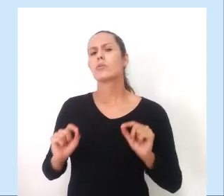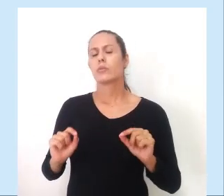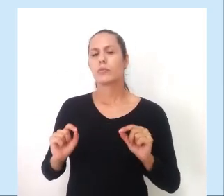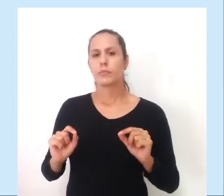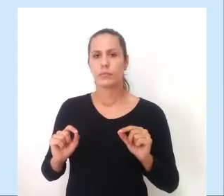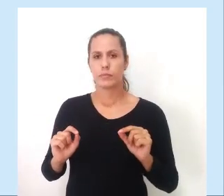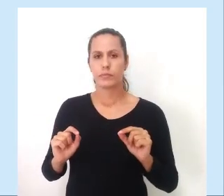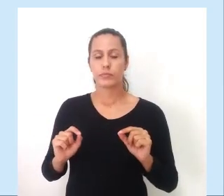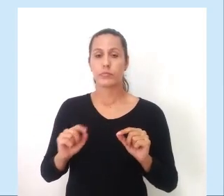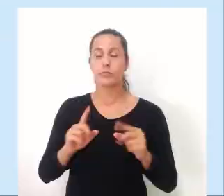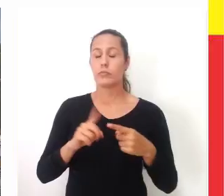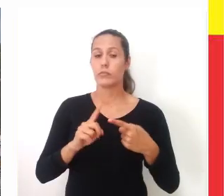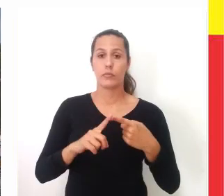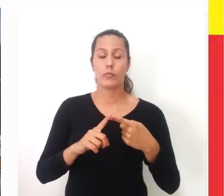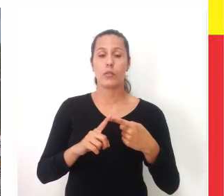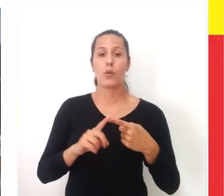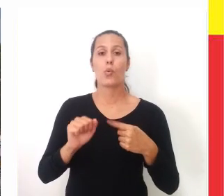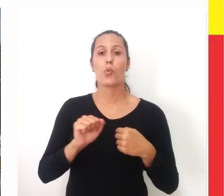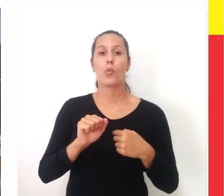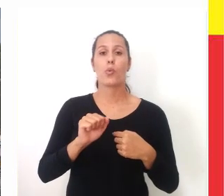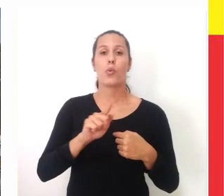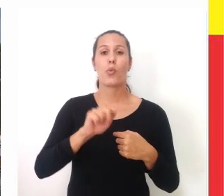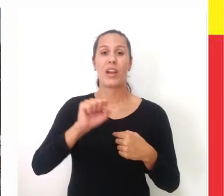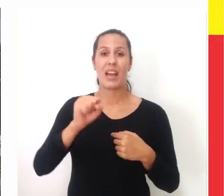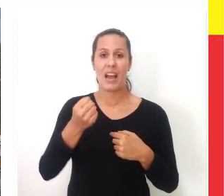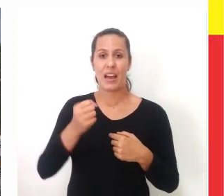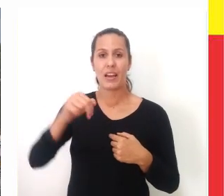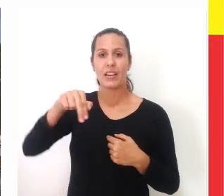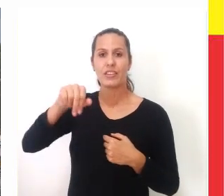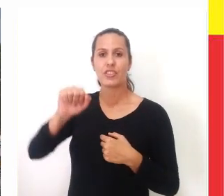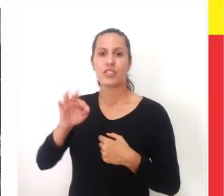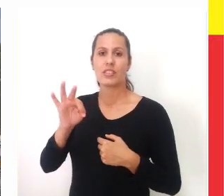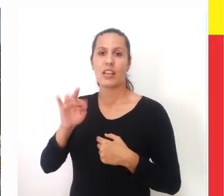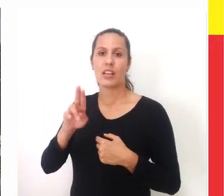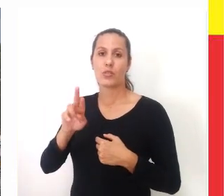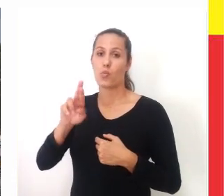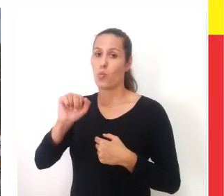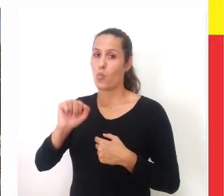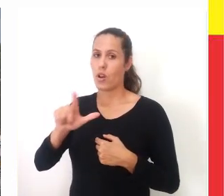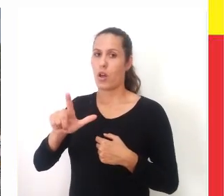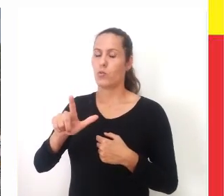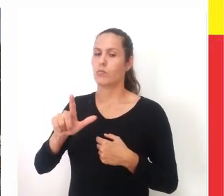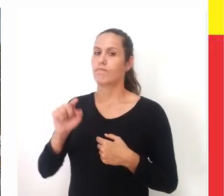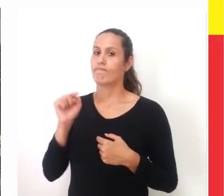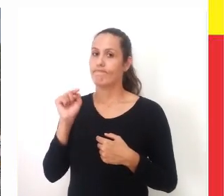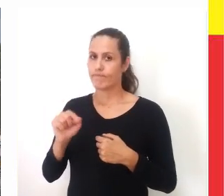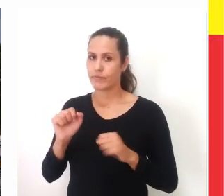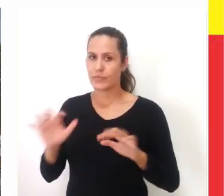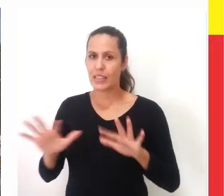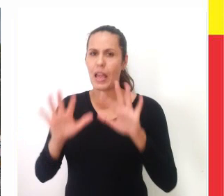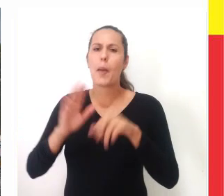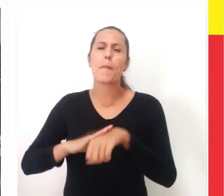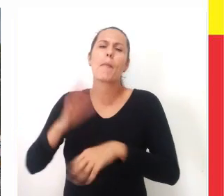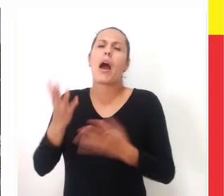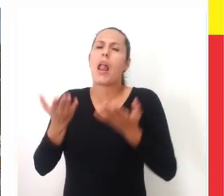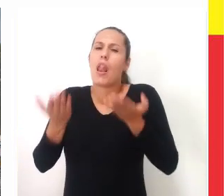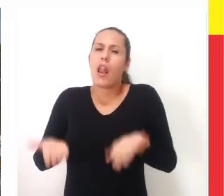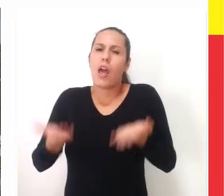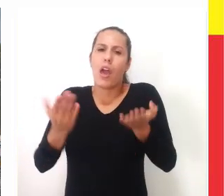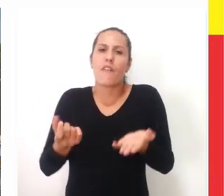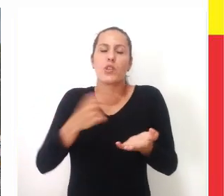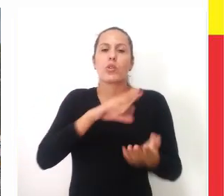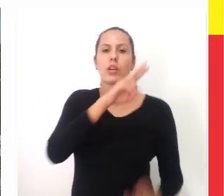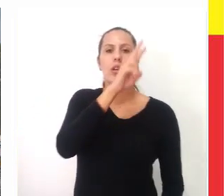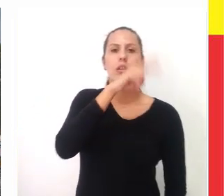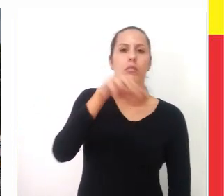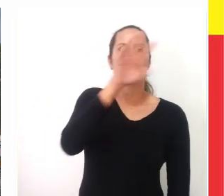renovável que a gente utiliza, que seria o gás natural. O gás natural, ele é